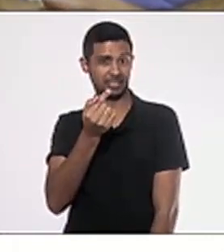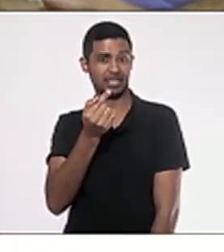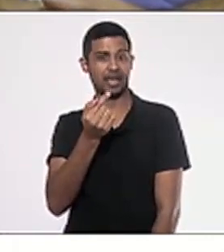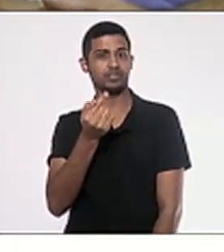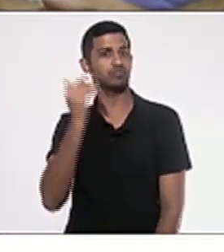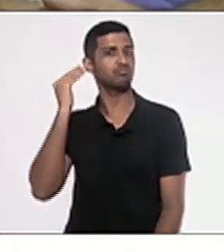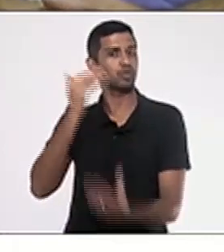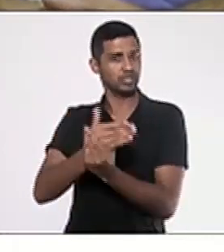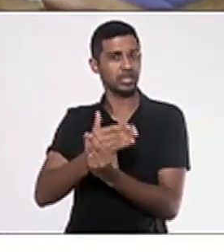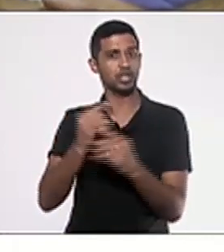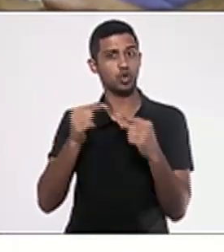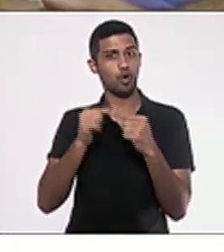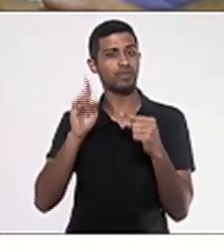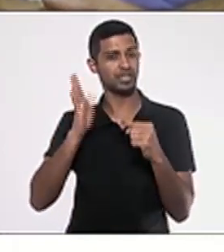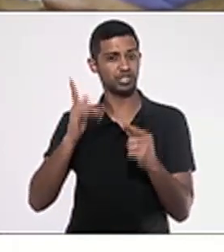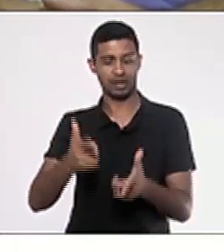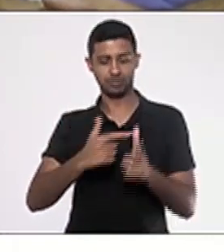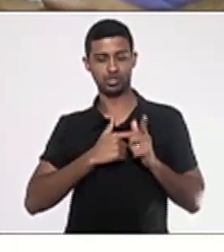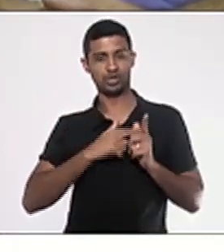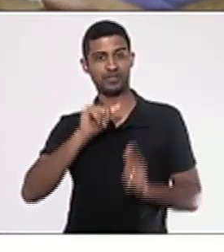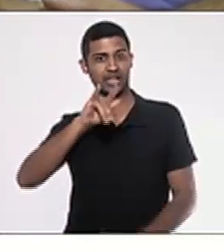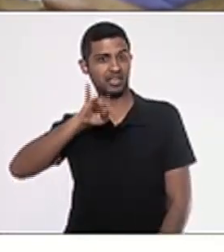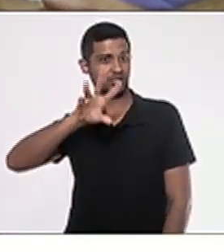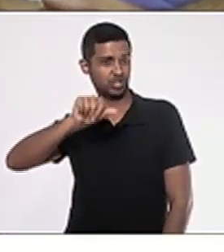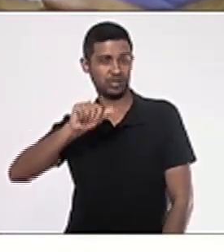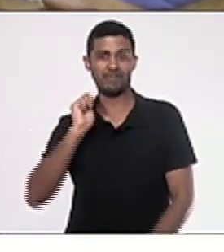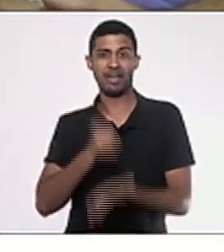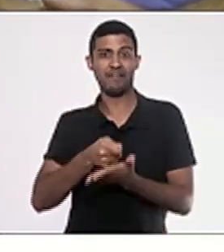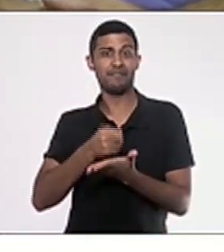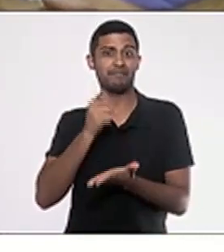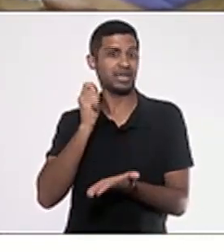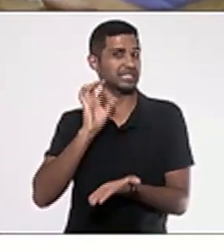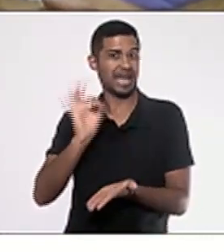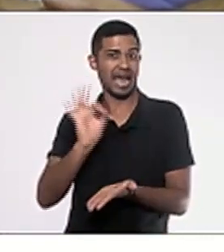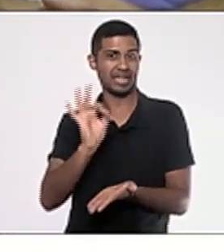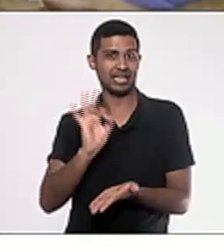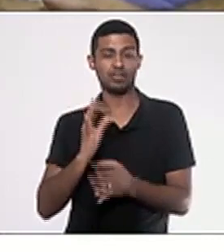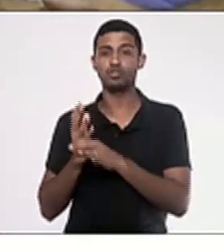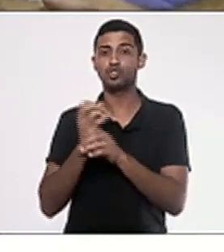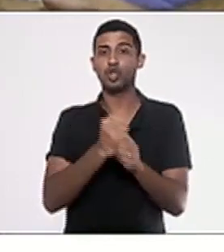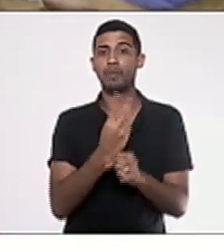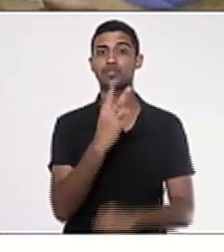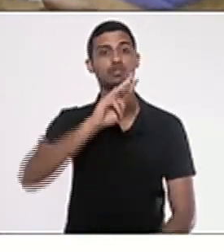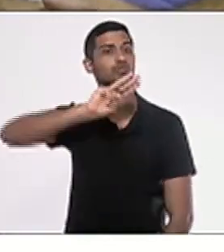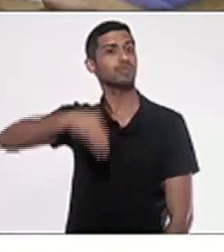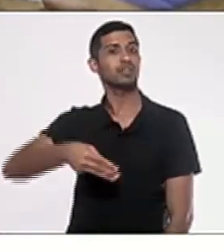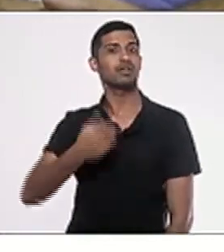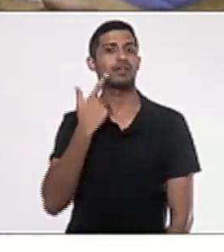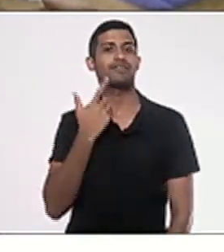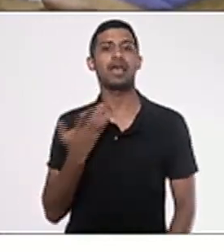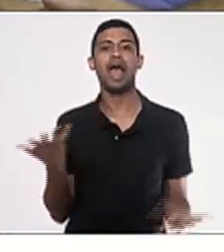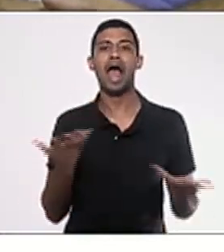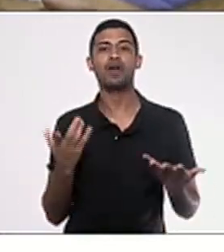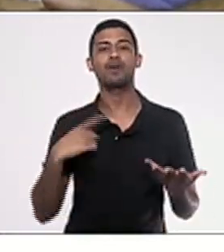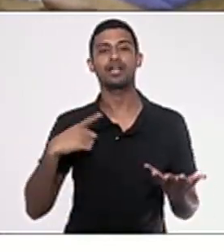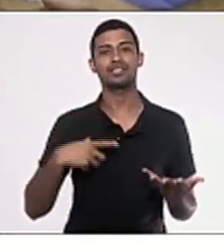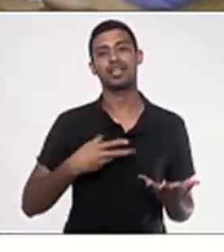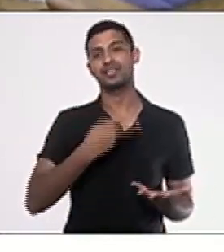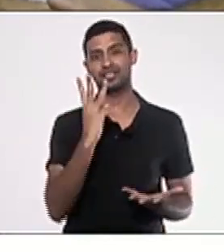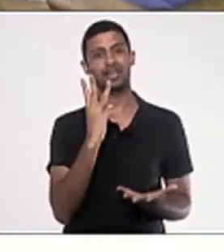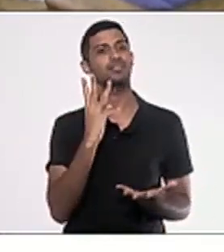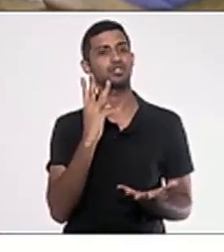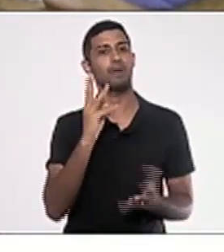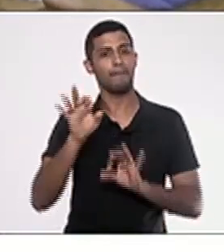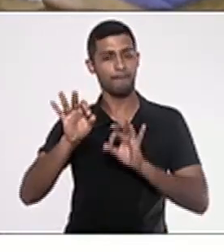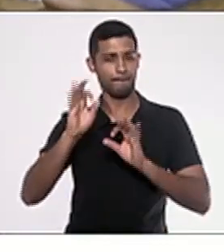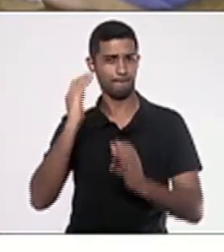na dívida ativa, que não houve o pagamento, que já somam mais de 2 milhões, e já estamos, neste momento, com 3 processos em